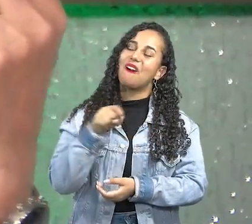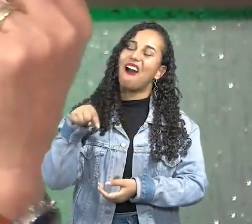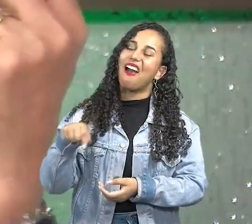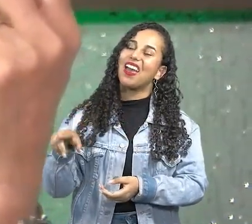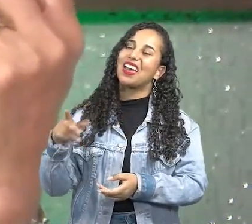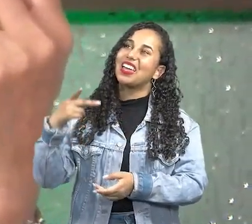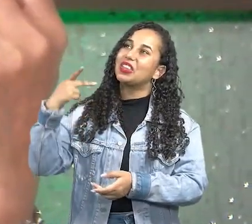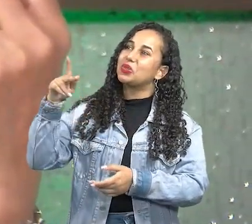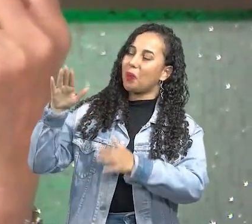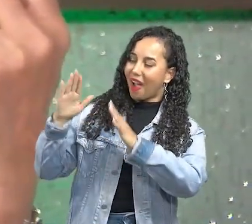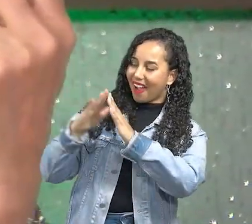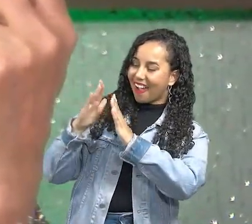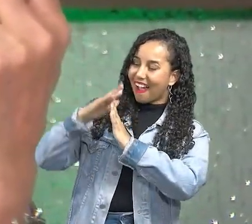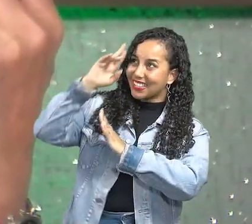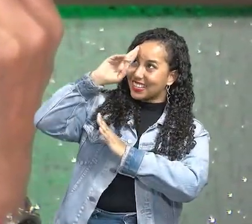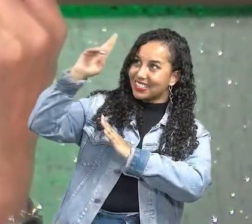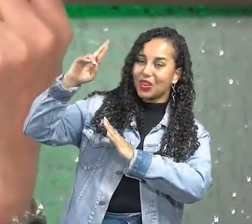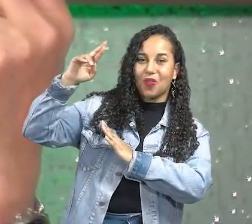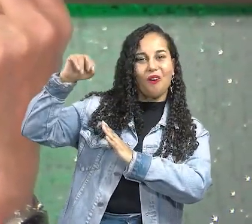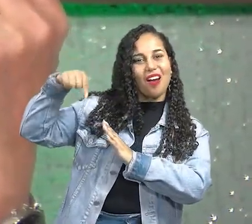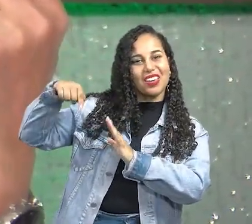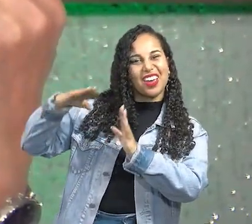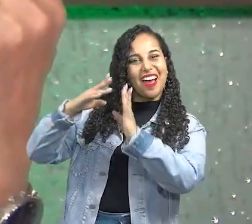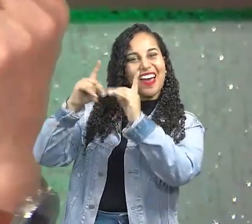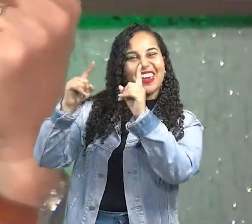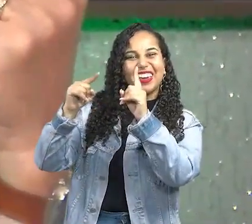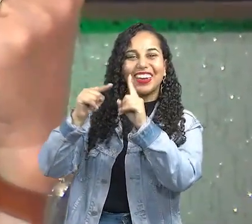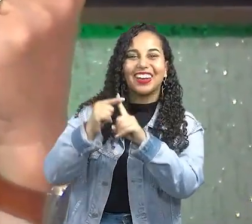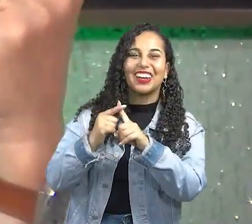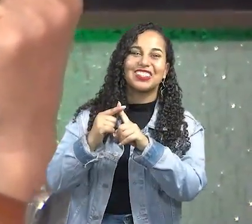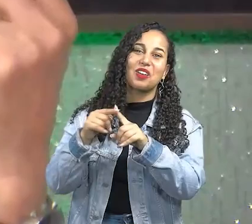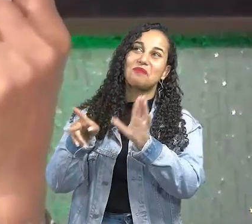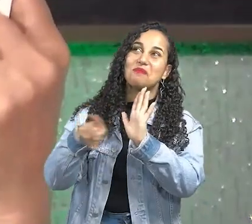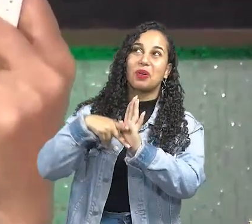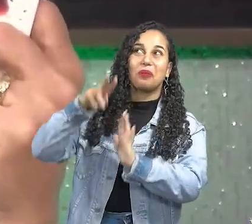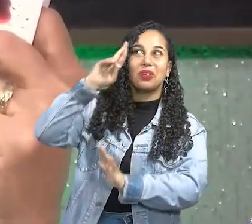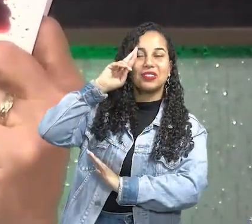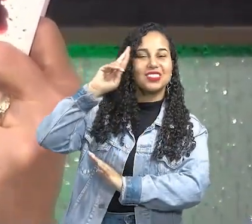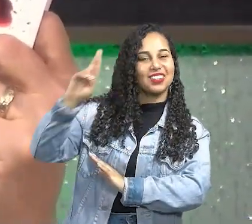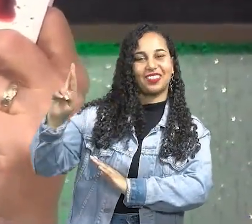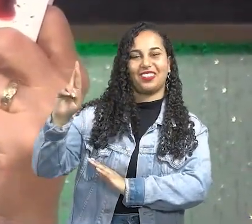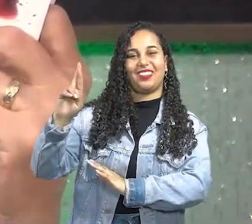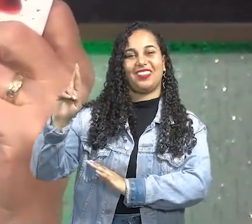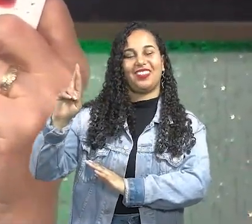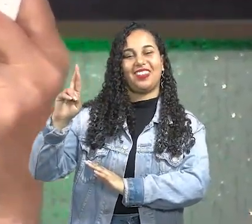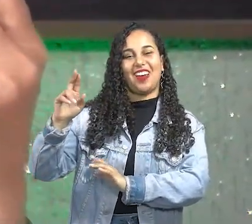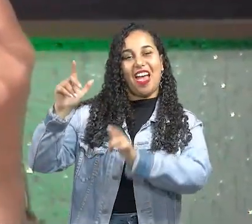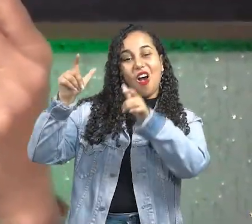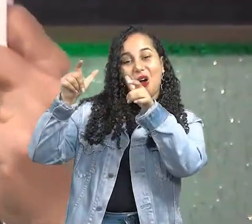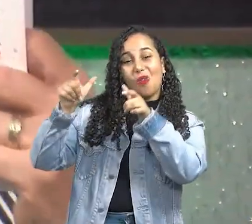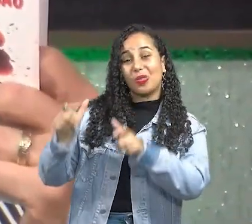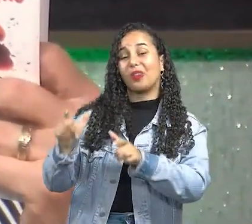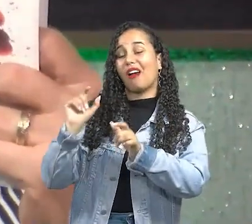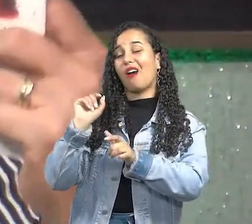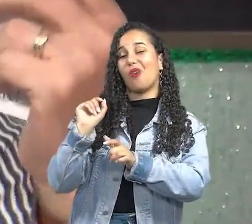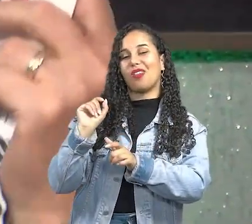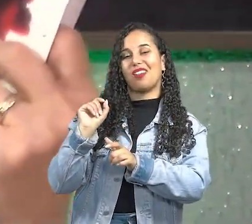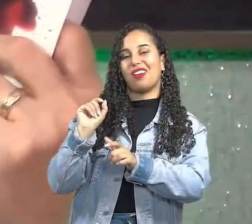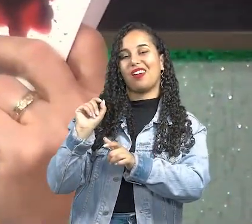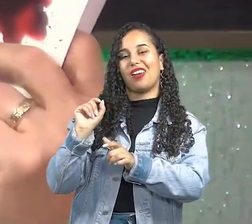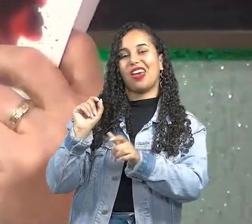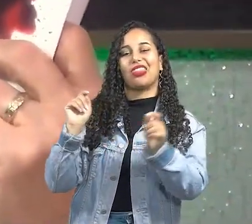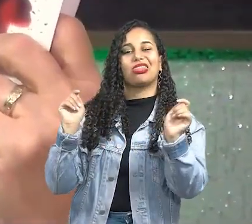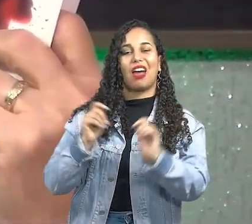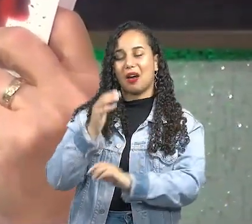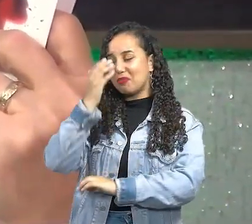teus tabernáculos, Senhor dos exércitos. Ele está falando da casa do Senhor. Ele está falando de um